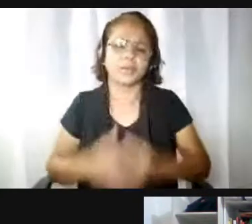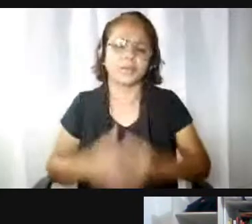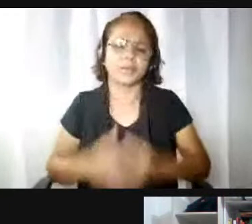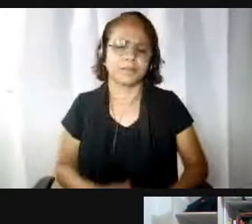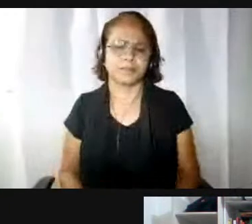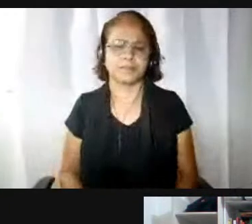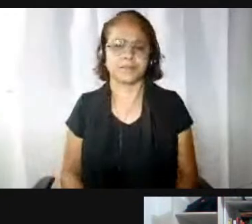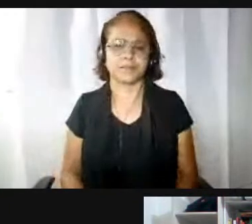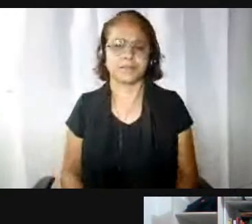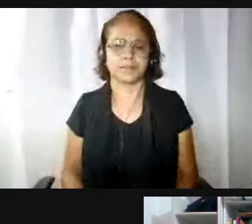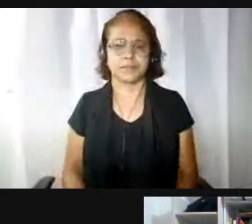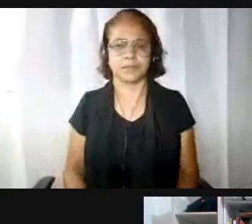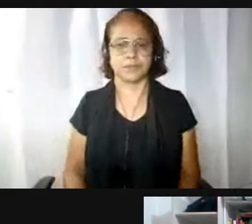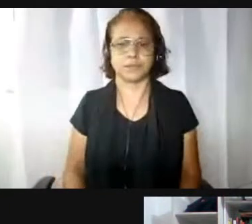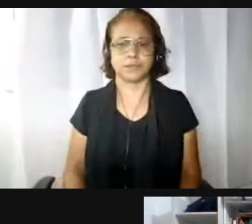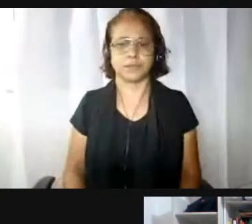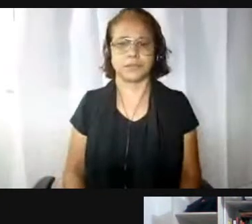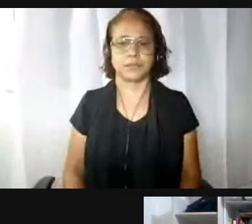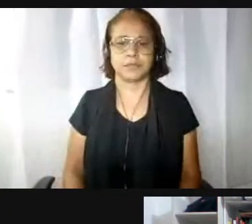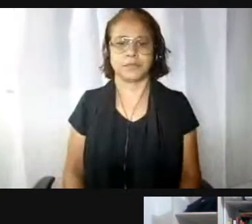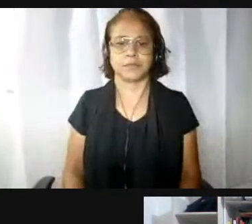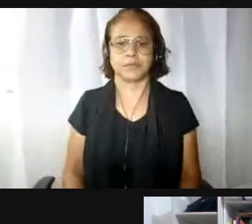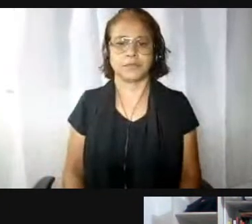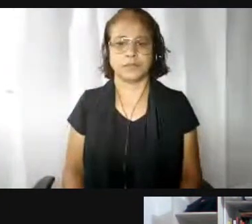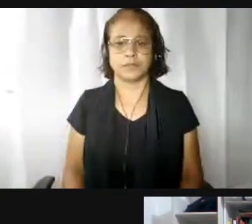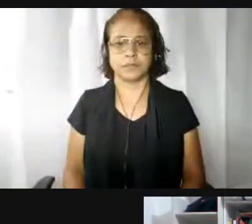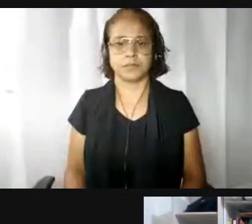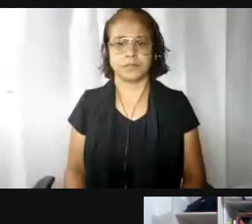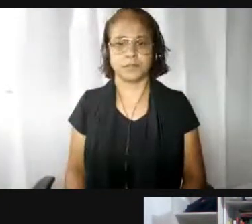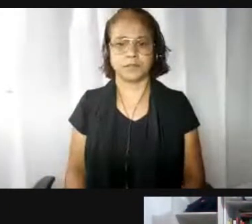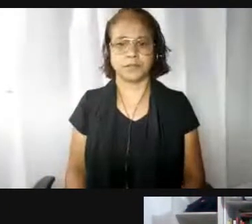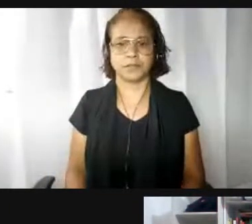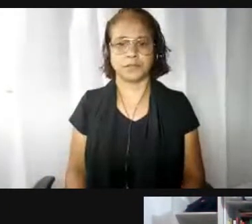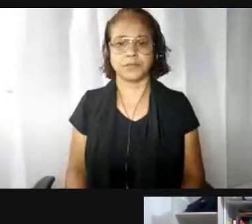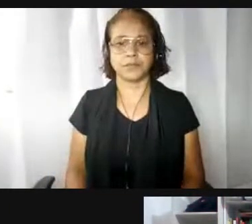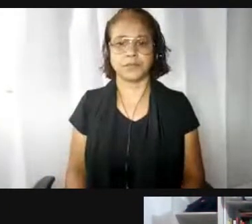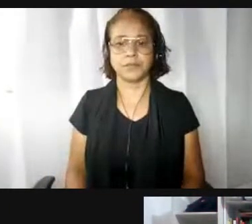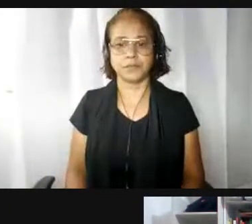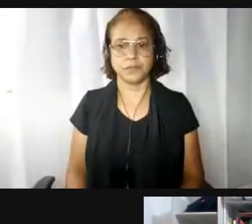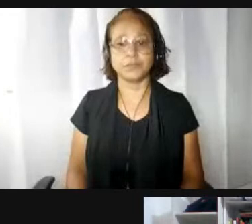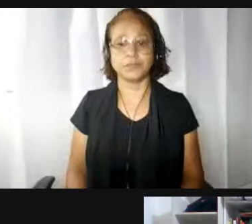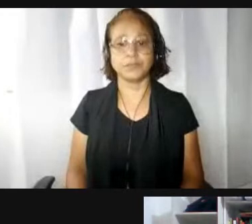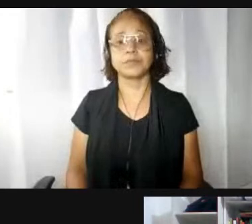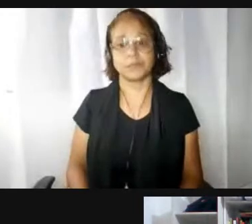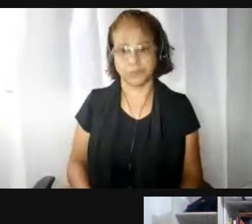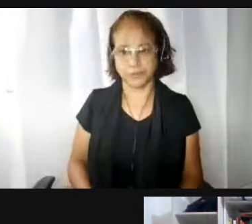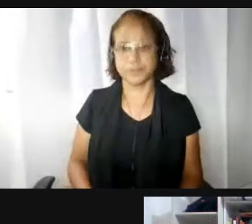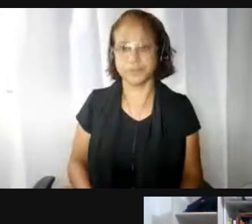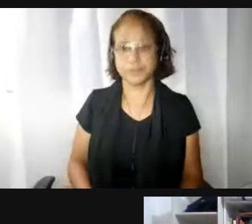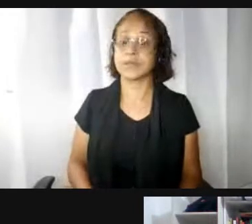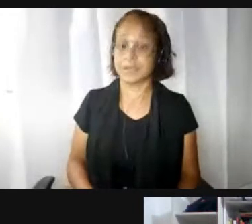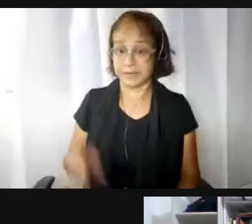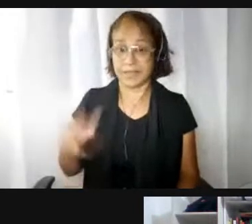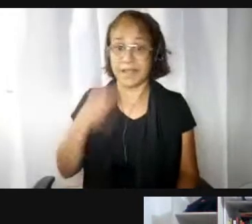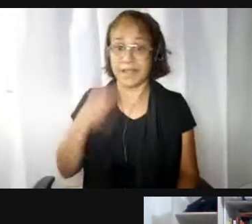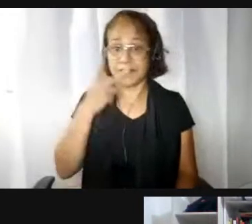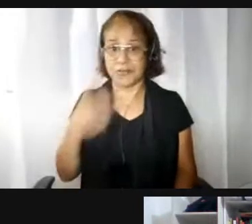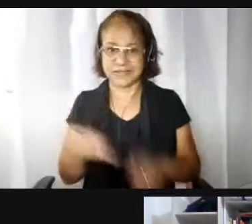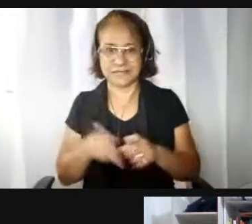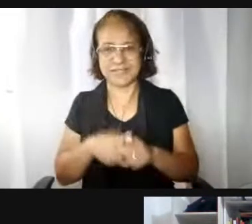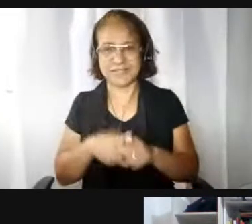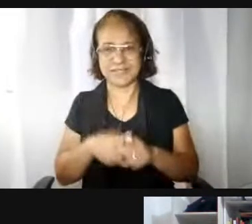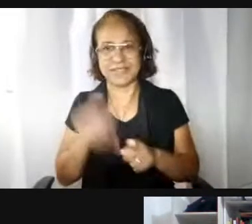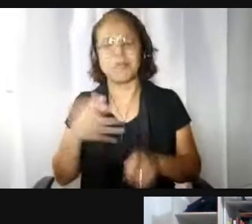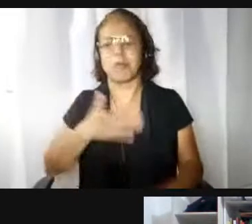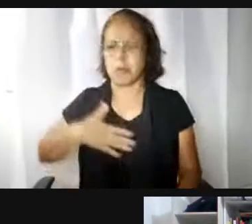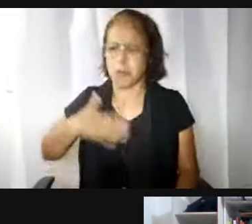Não, perdão, isso aqui é ali. O Alan. Ele está falando, né? Ótima exposição da sua pesquisa. Gostaria de ouvir um pouco mais sobre as professoras